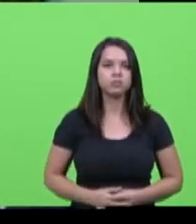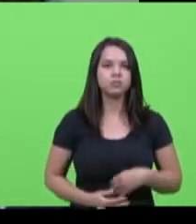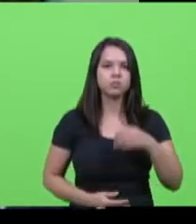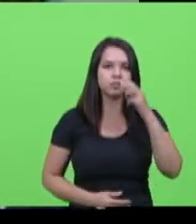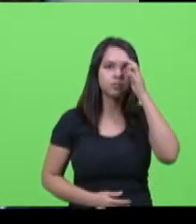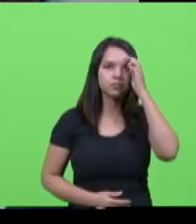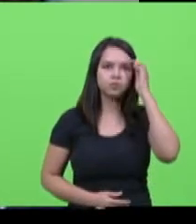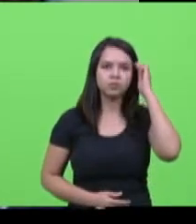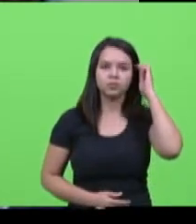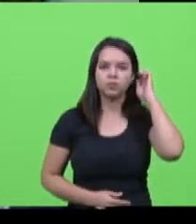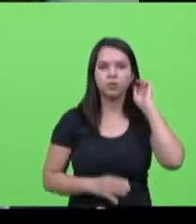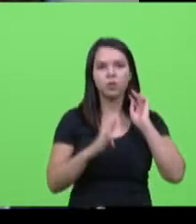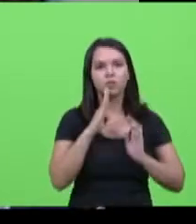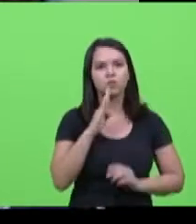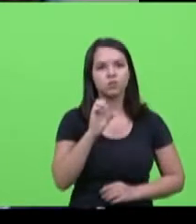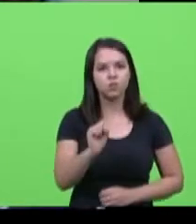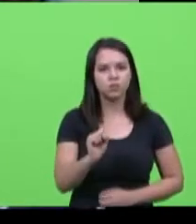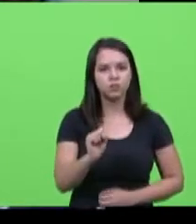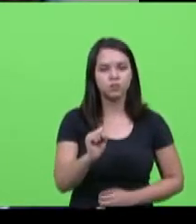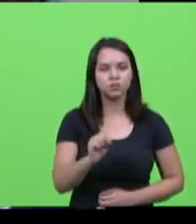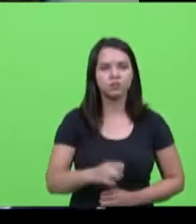Bruno Souza.